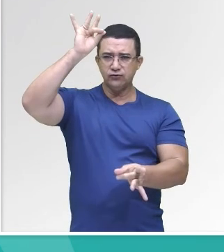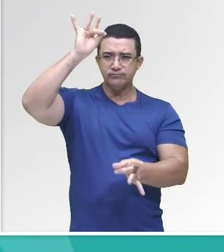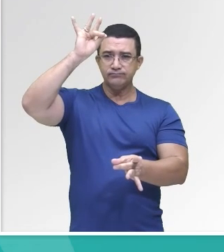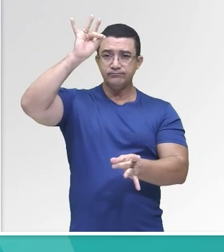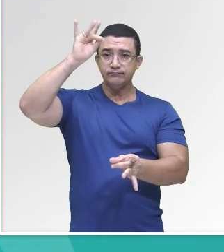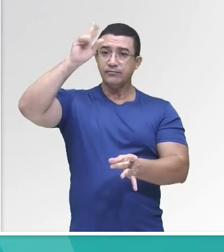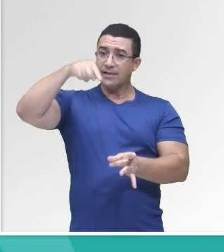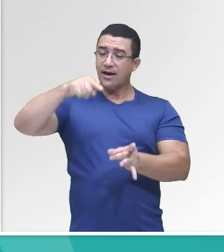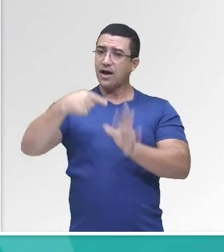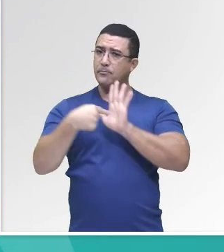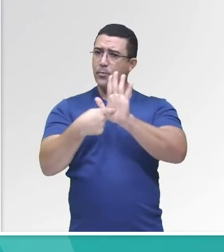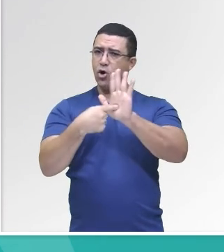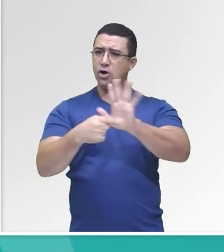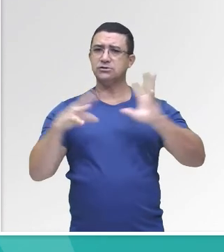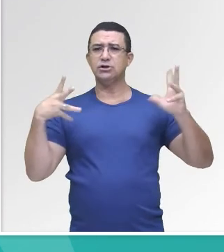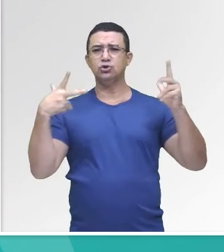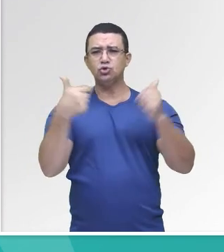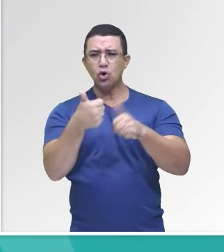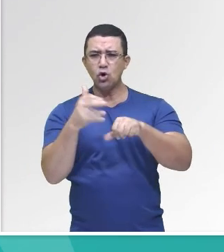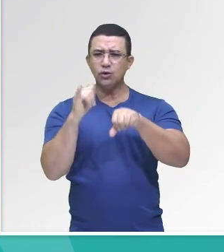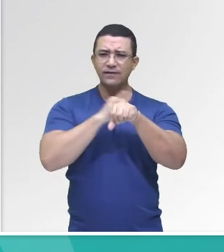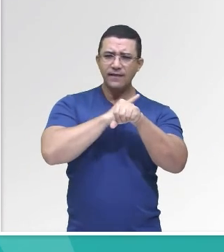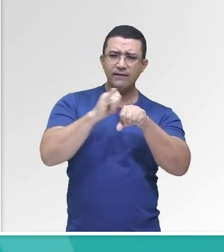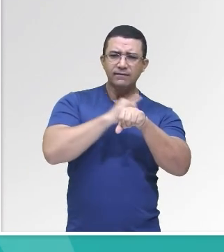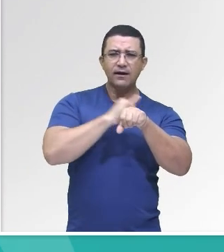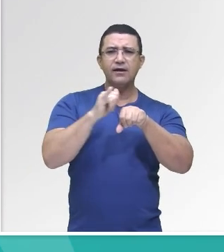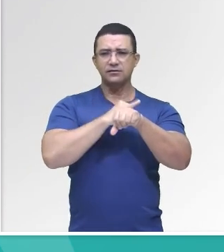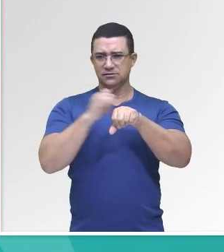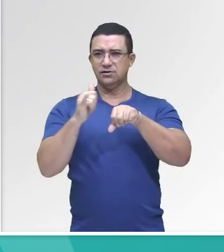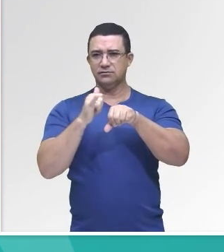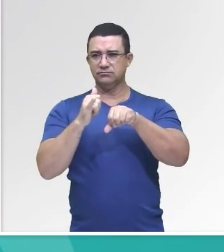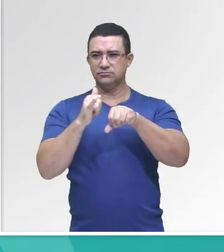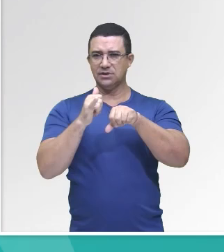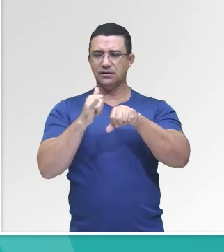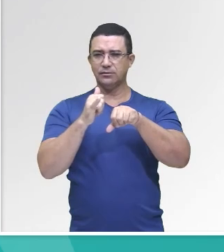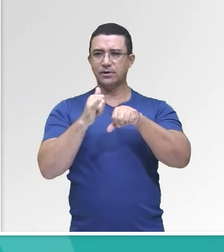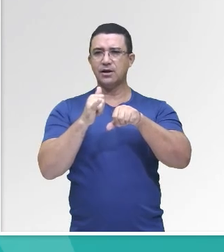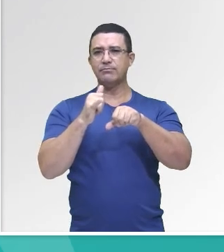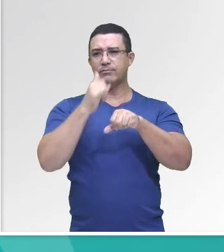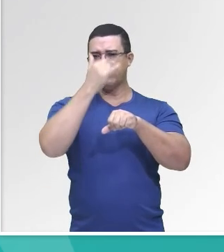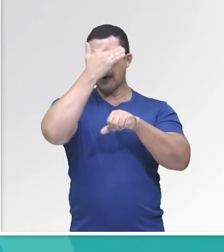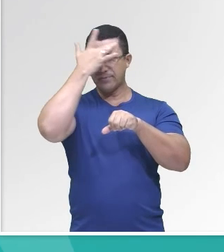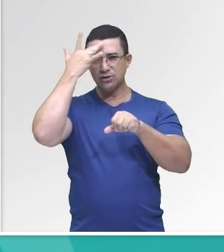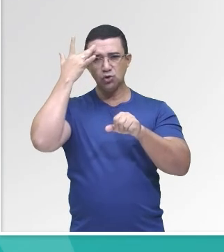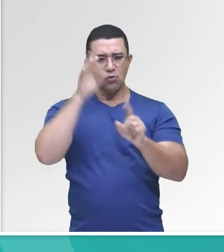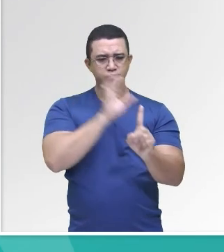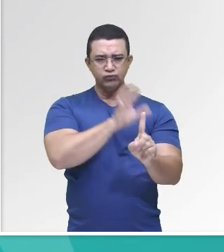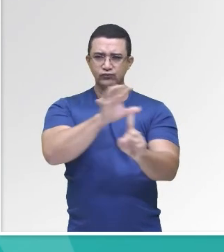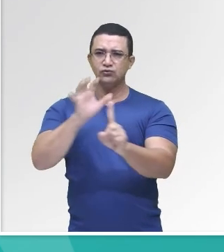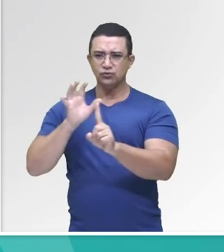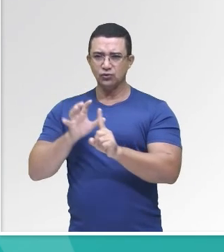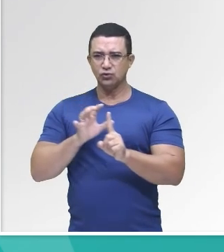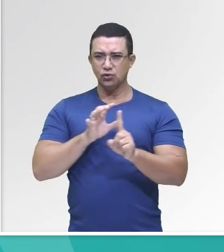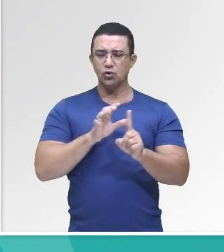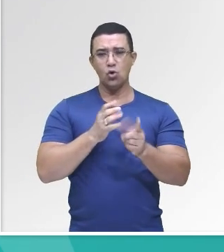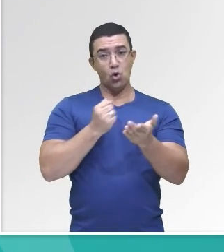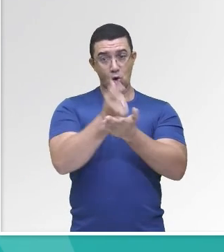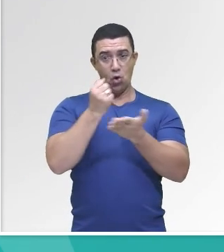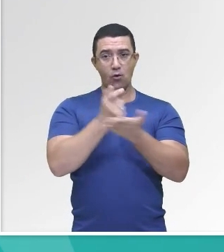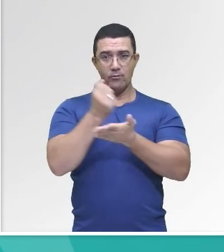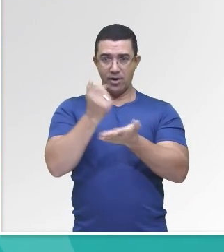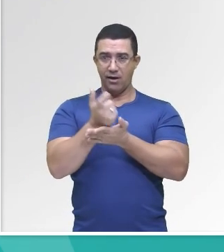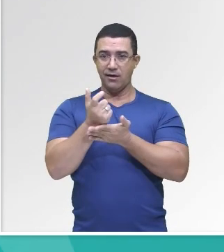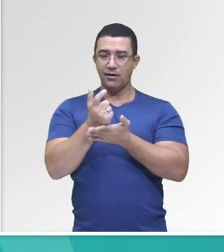que expõem todos os argumentos, que no caso seria esse que a gente acabou de ver sobre cupons, né? Que ele dá todos